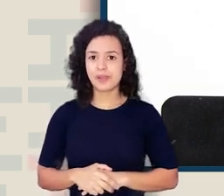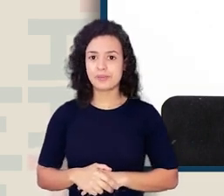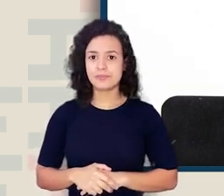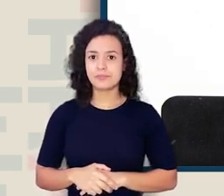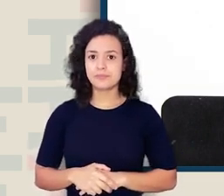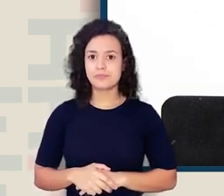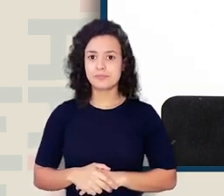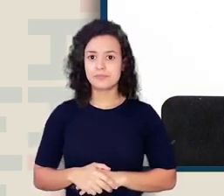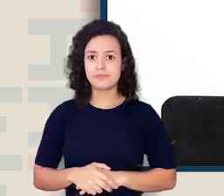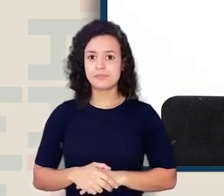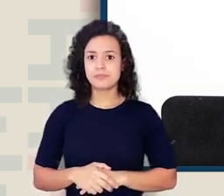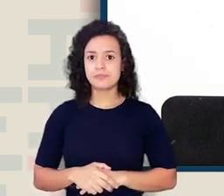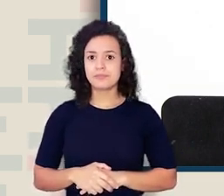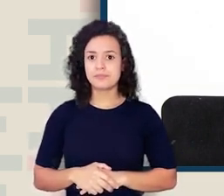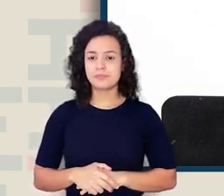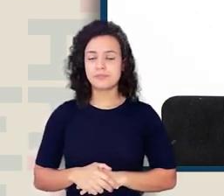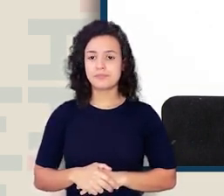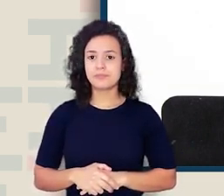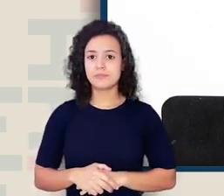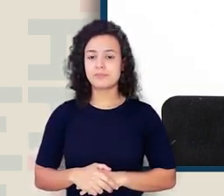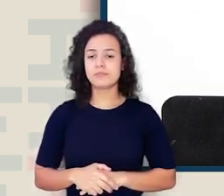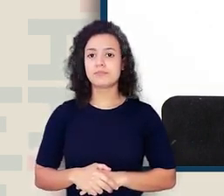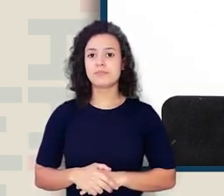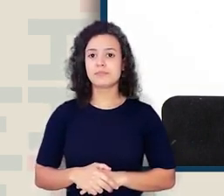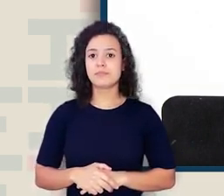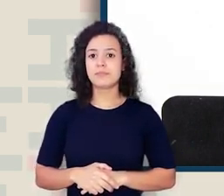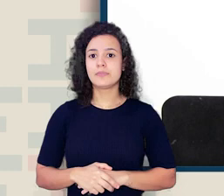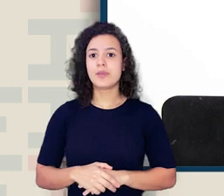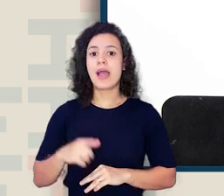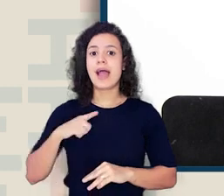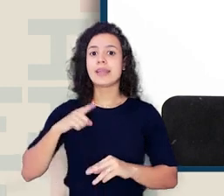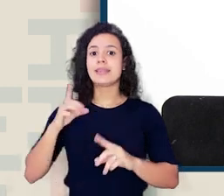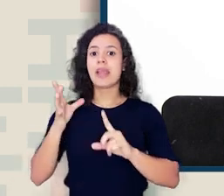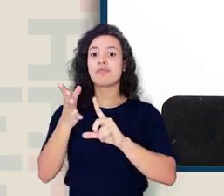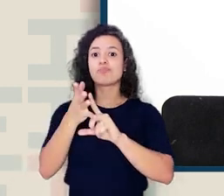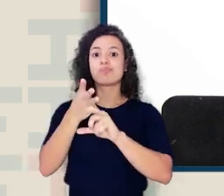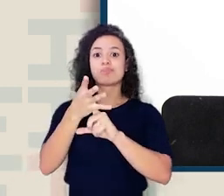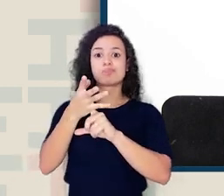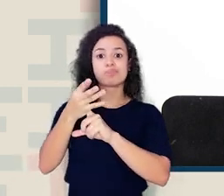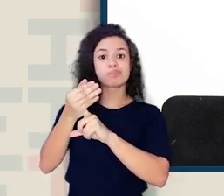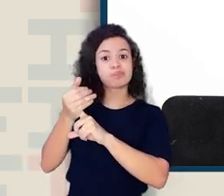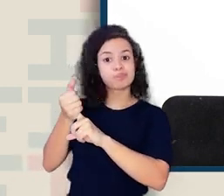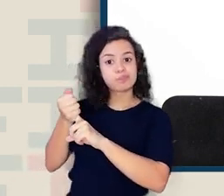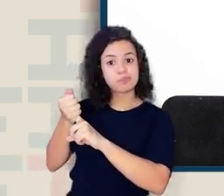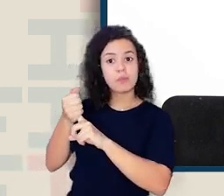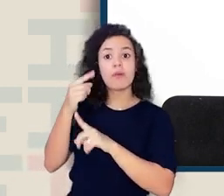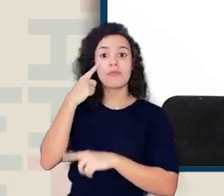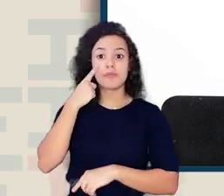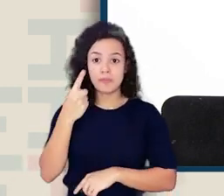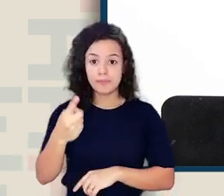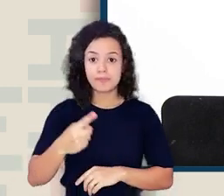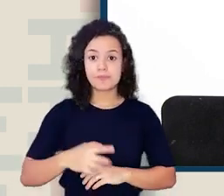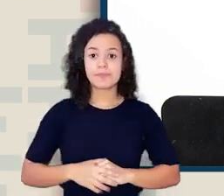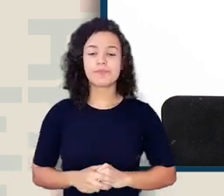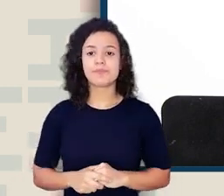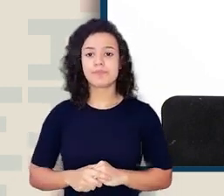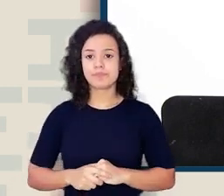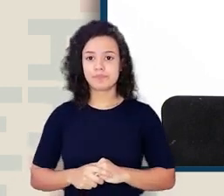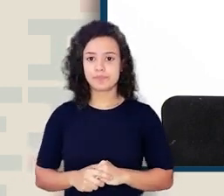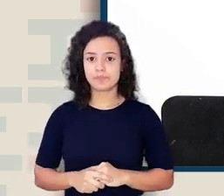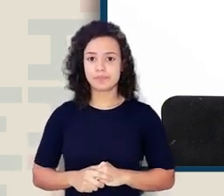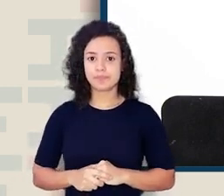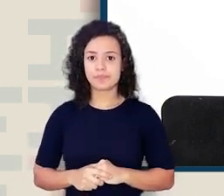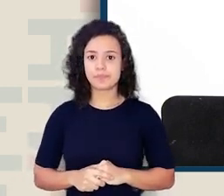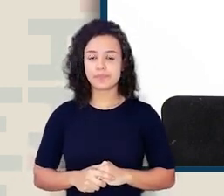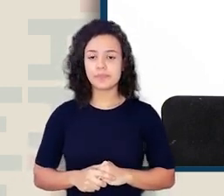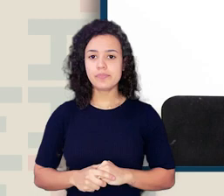deixo dessa forma sustentando, e o que eu chamo de abraço. Eu faço um abraço fechando